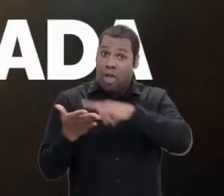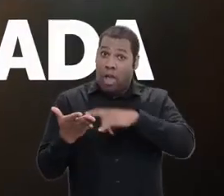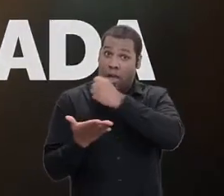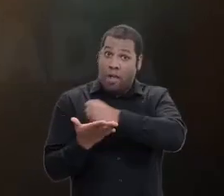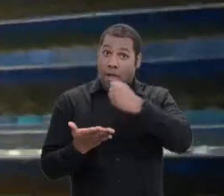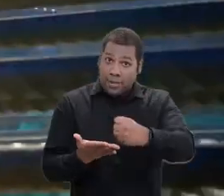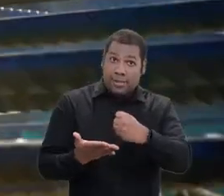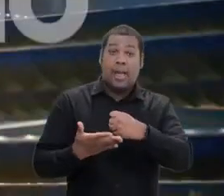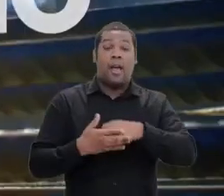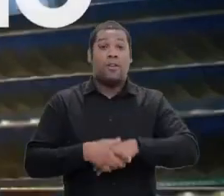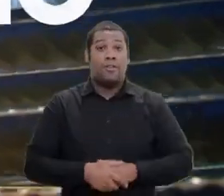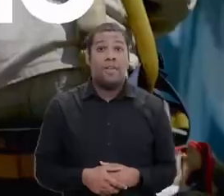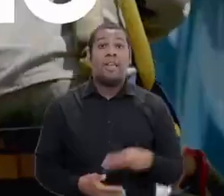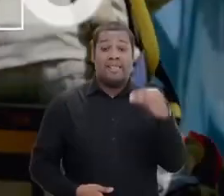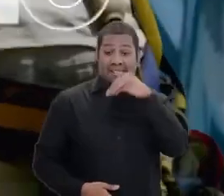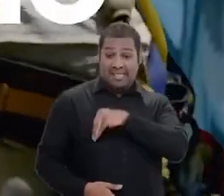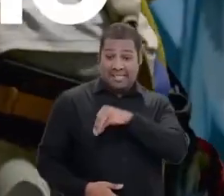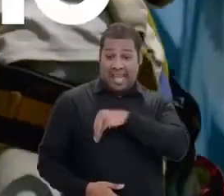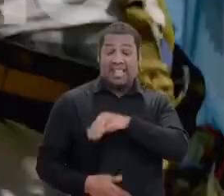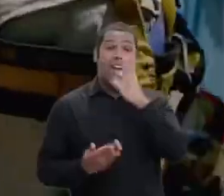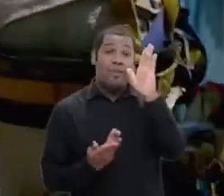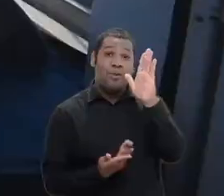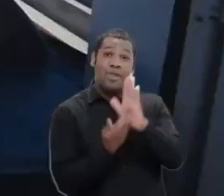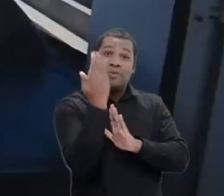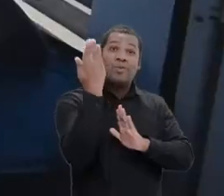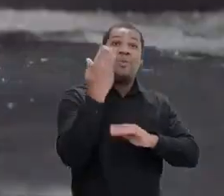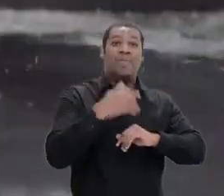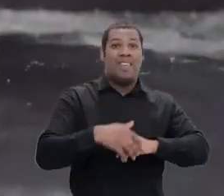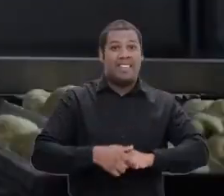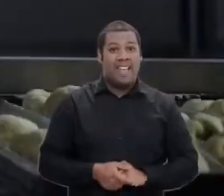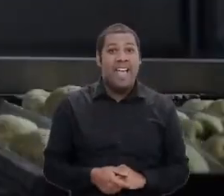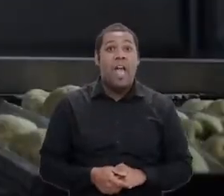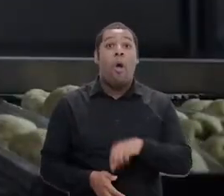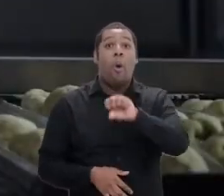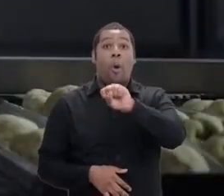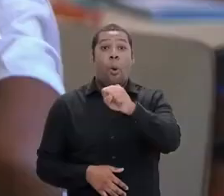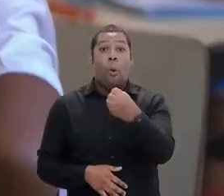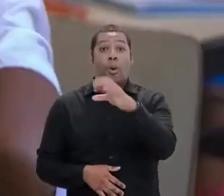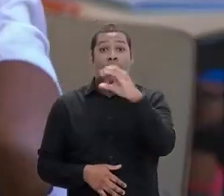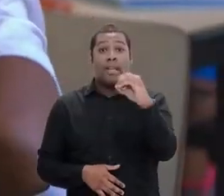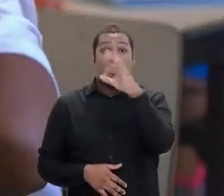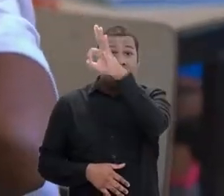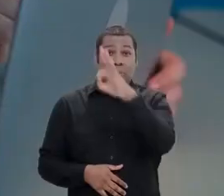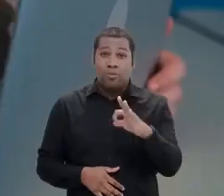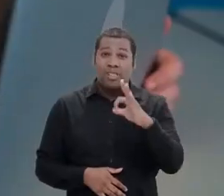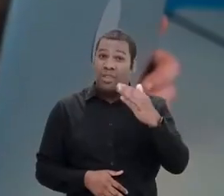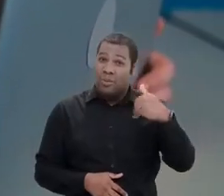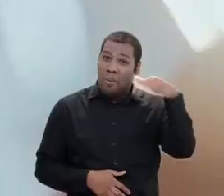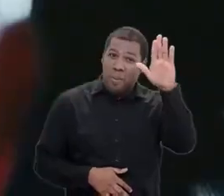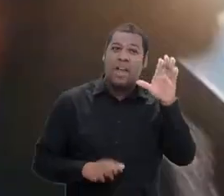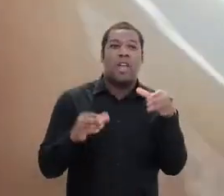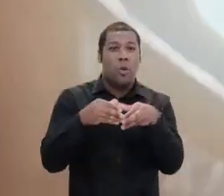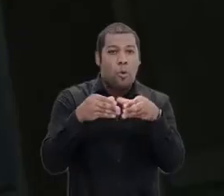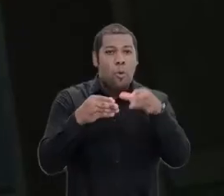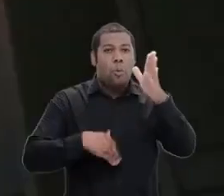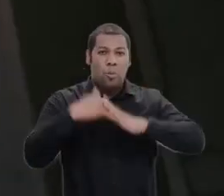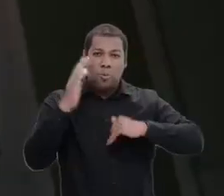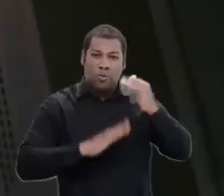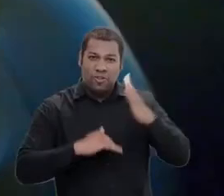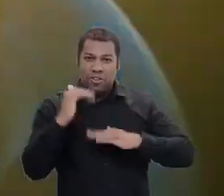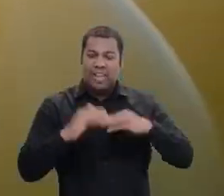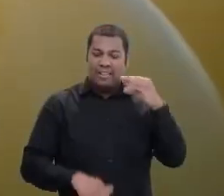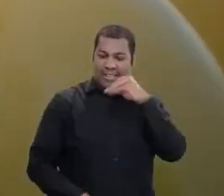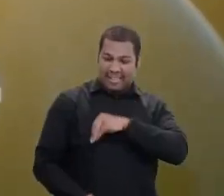carteira assinada. O salário mínimo voltou a subir acima da inflação. E mais de 80% das categorias